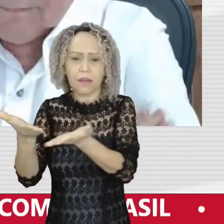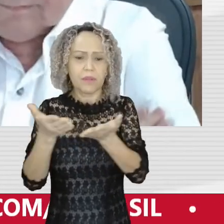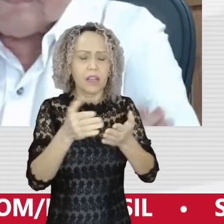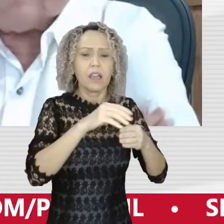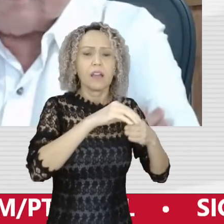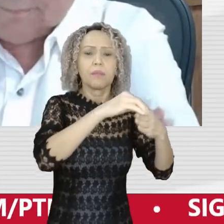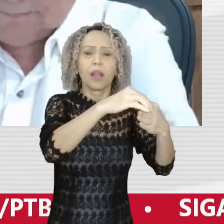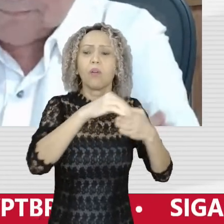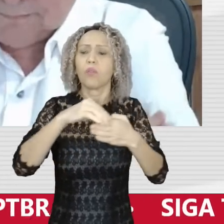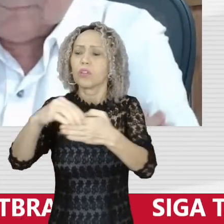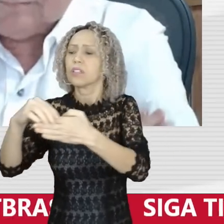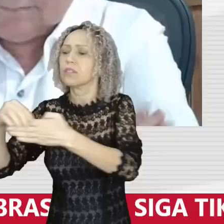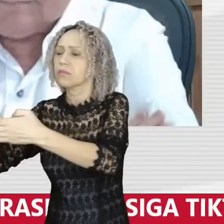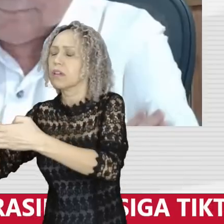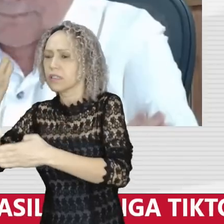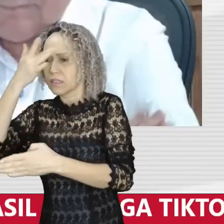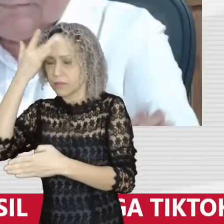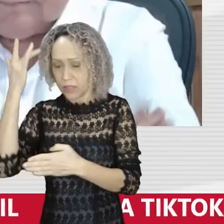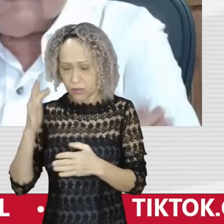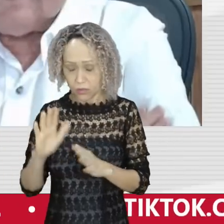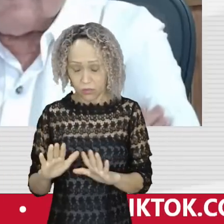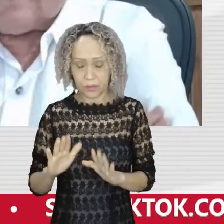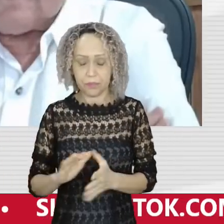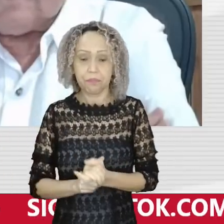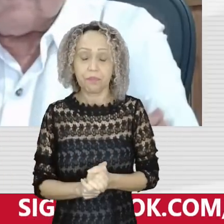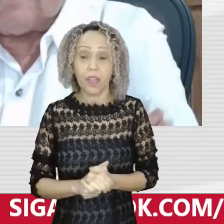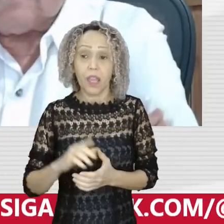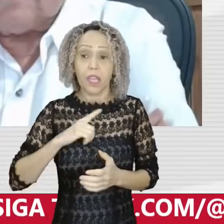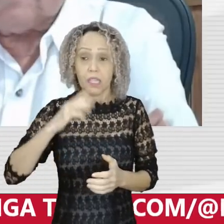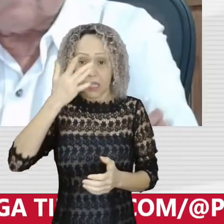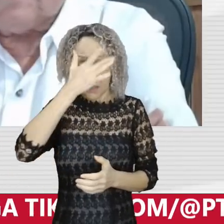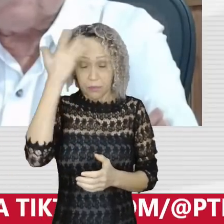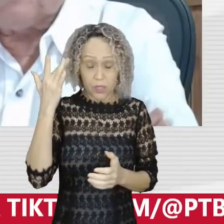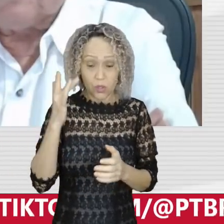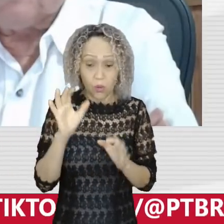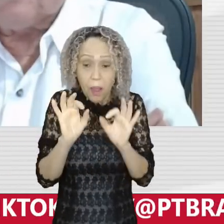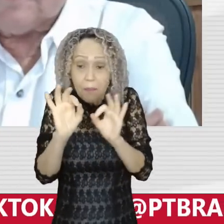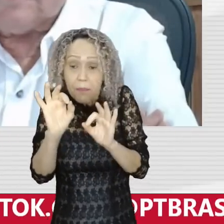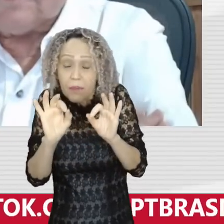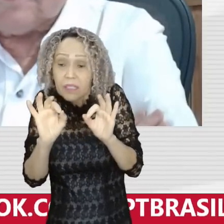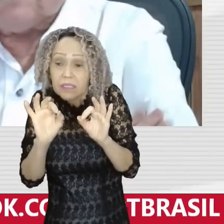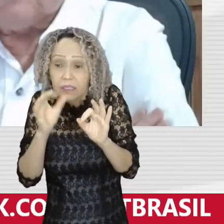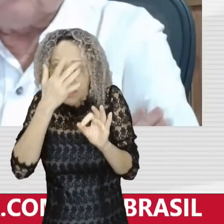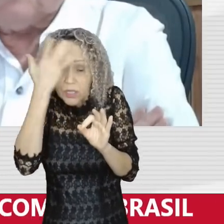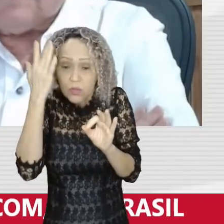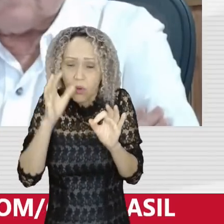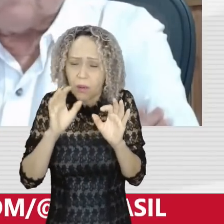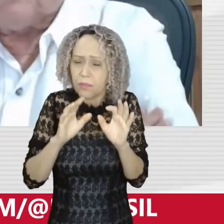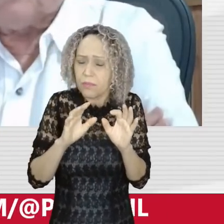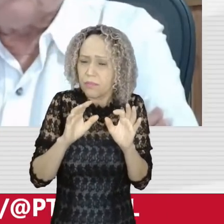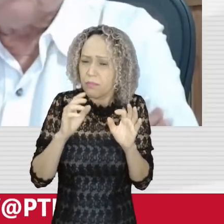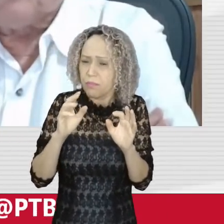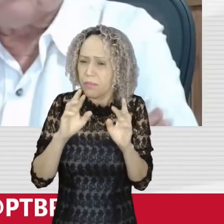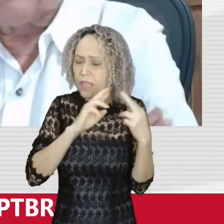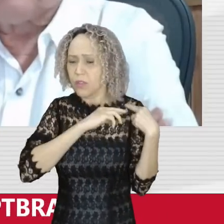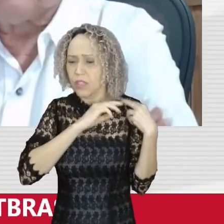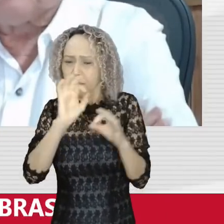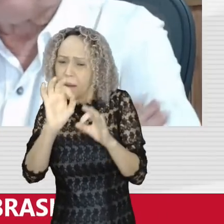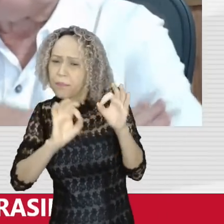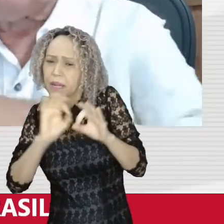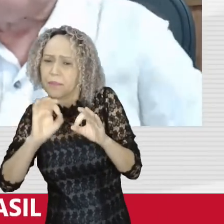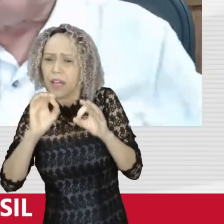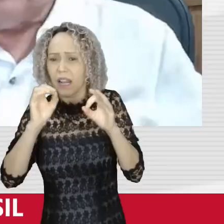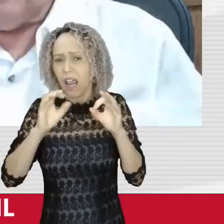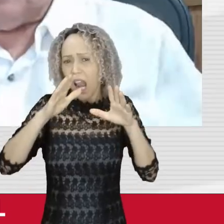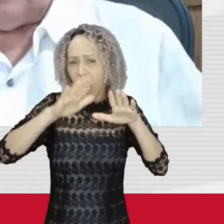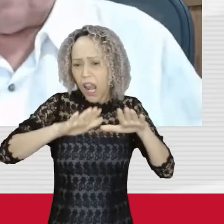que vai ser lá, né? E outros cuidando e se preocupando com quem está vindo, que é o meu caso. Então, nós estamos aí